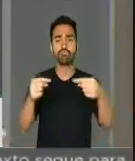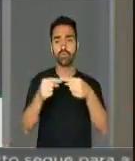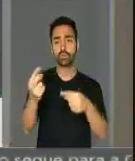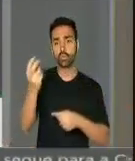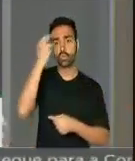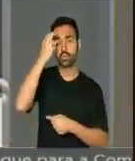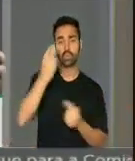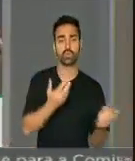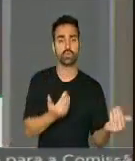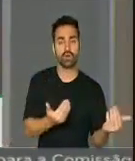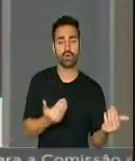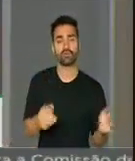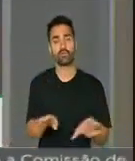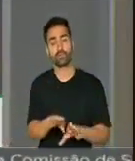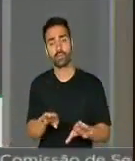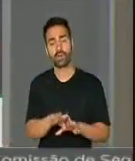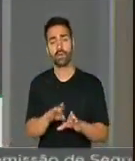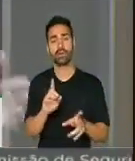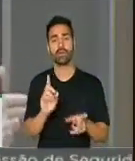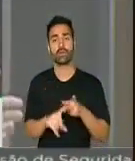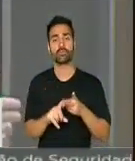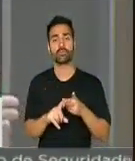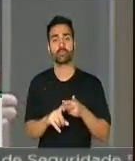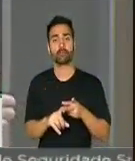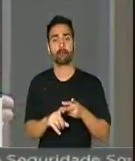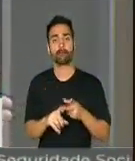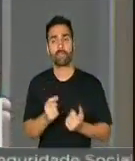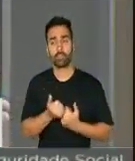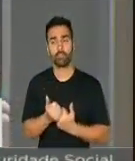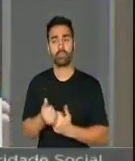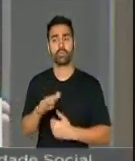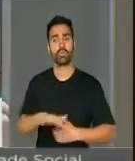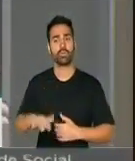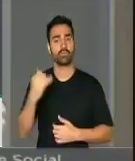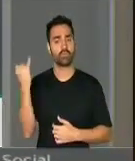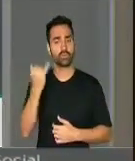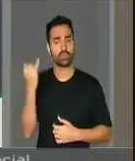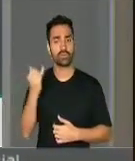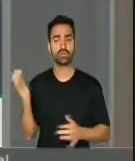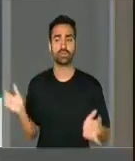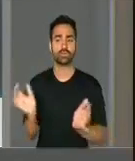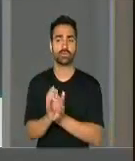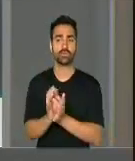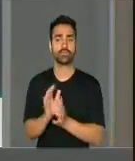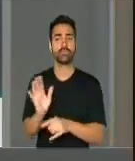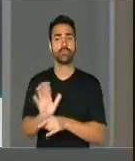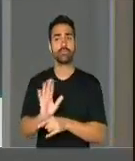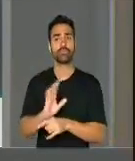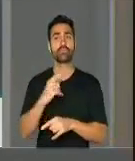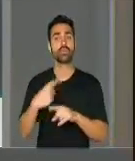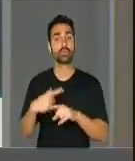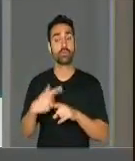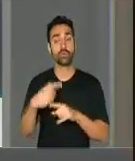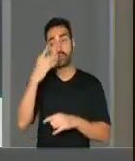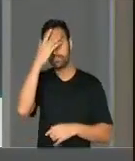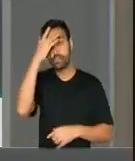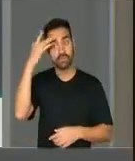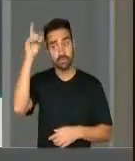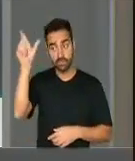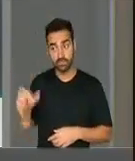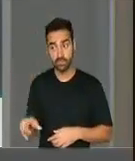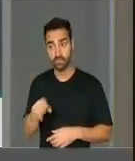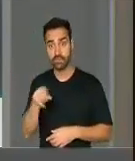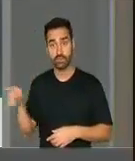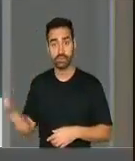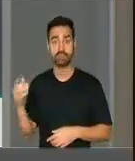juventude e viabilizando esse importante setor. Esse importante setor que leva às pessoas